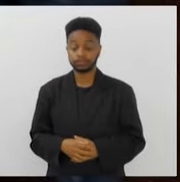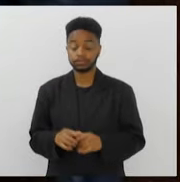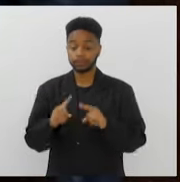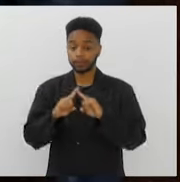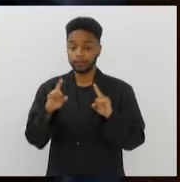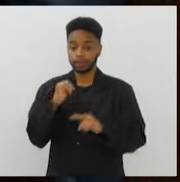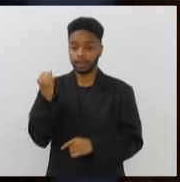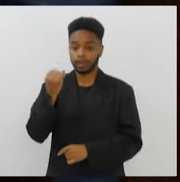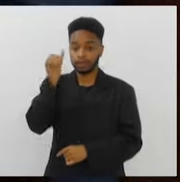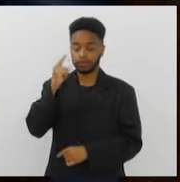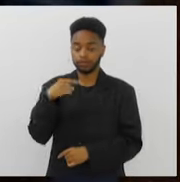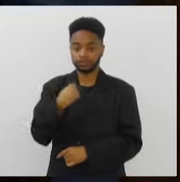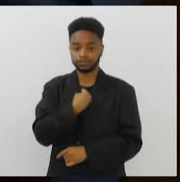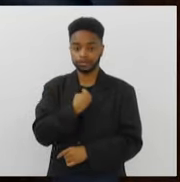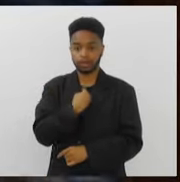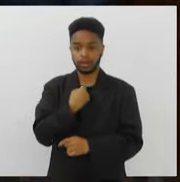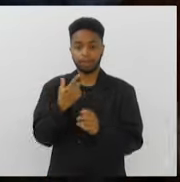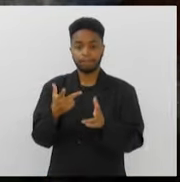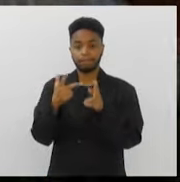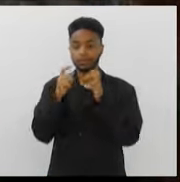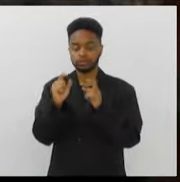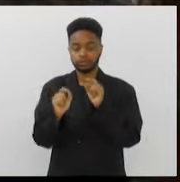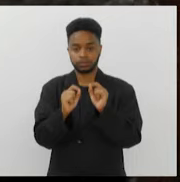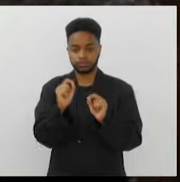importante considerar, a meu ver,